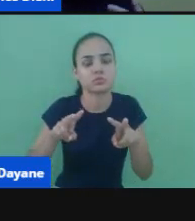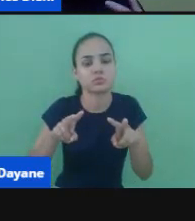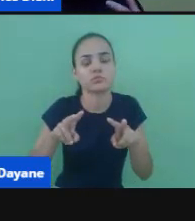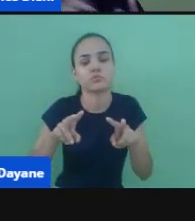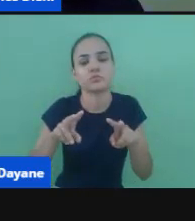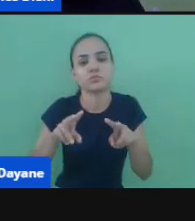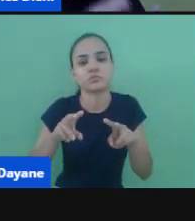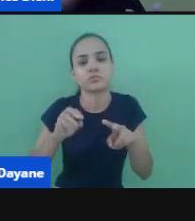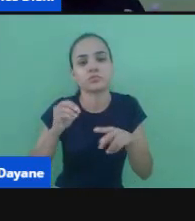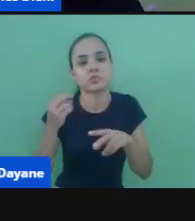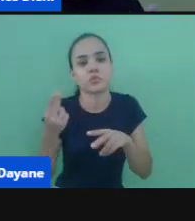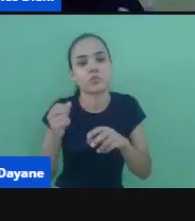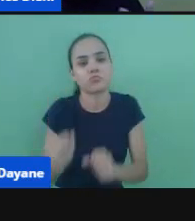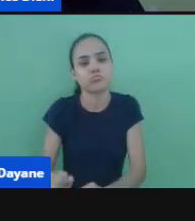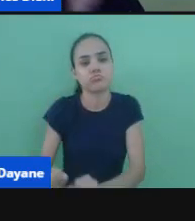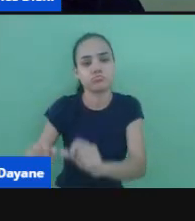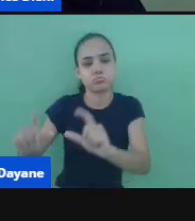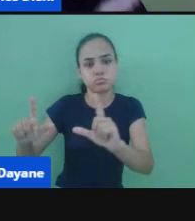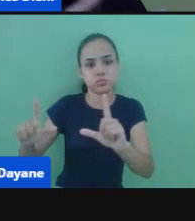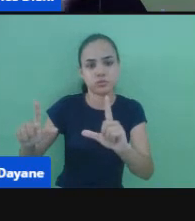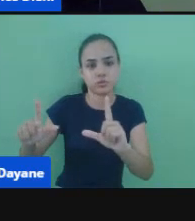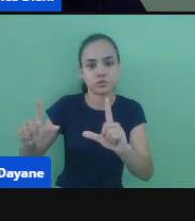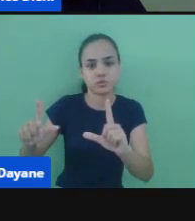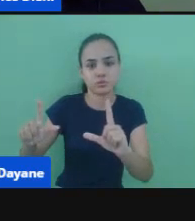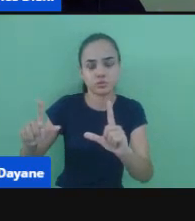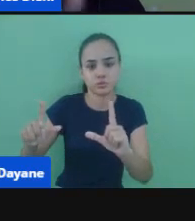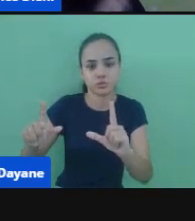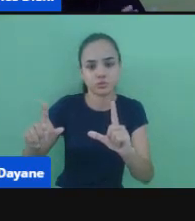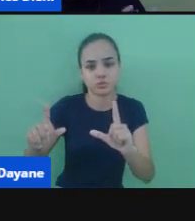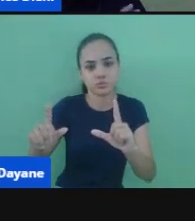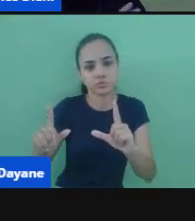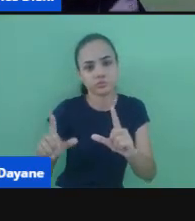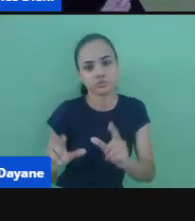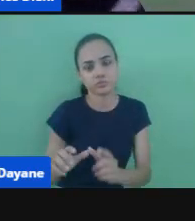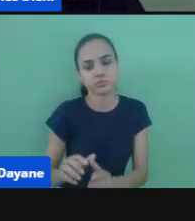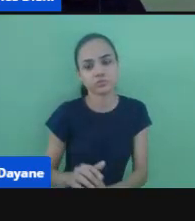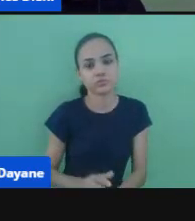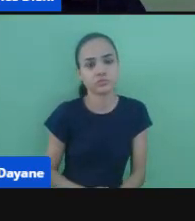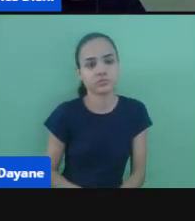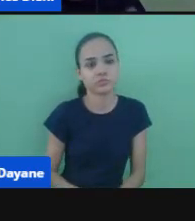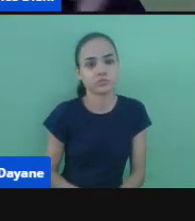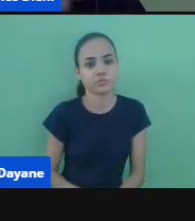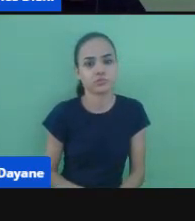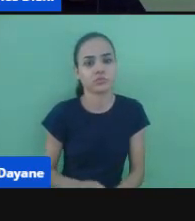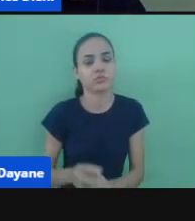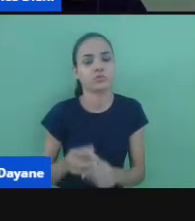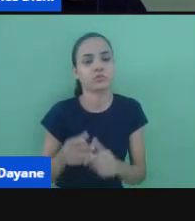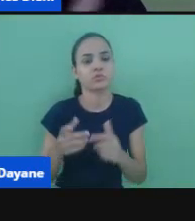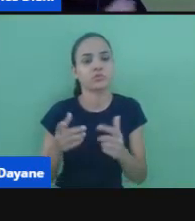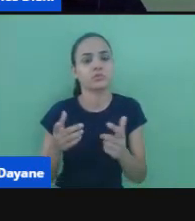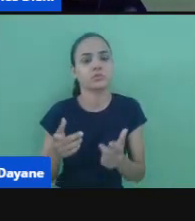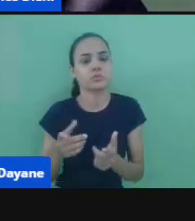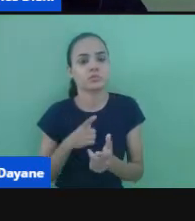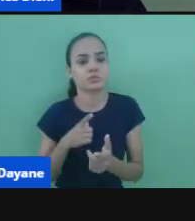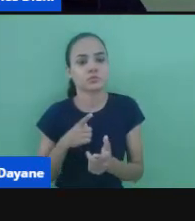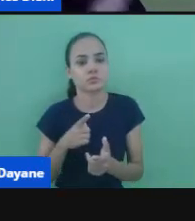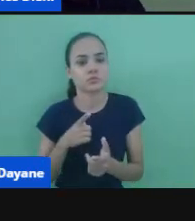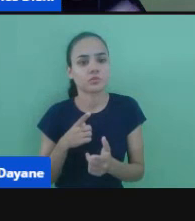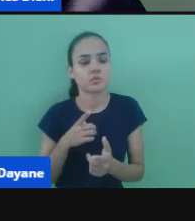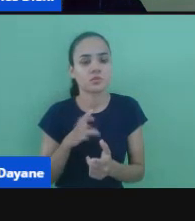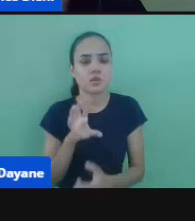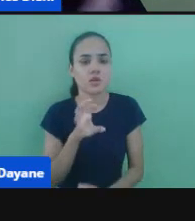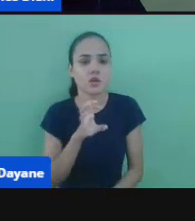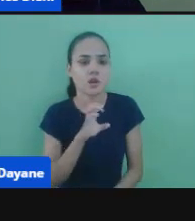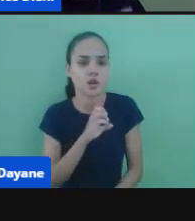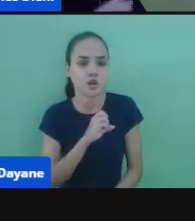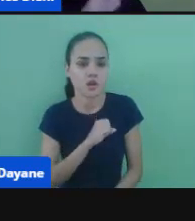daí depois ele busca uma contradição. Enquanto ele fala de amor, amor é tal